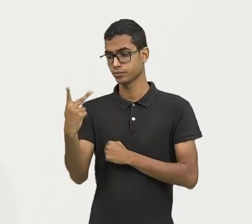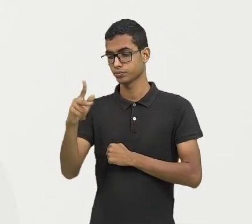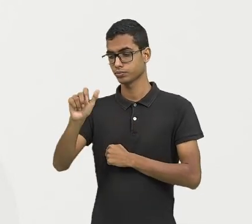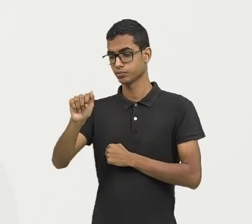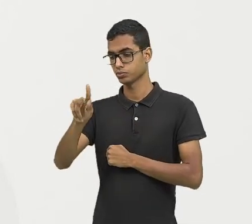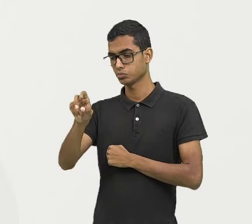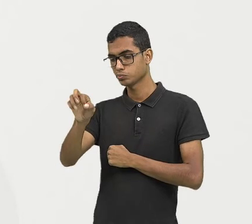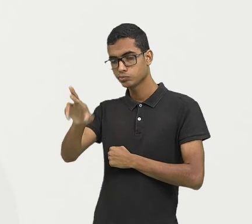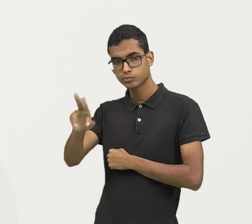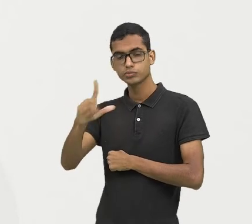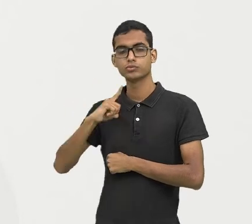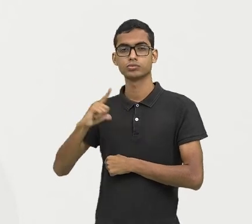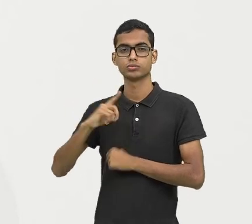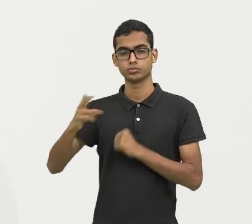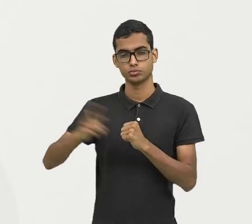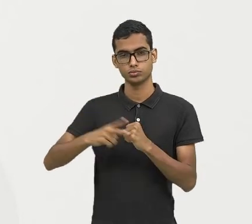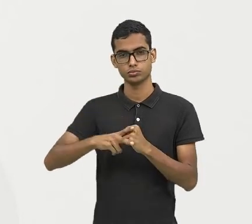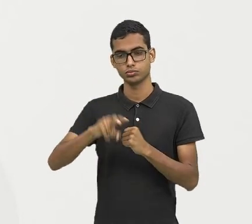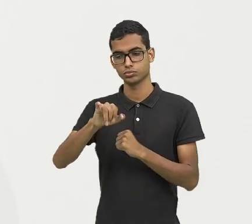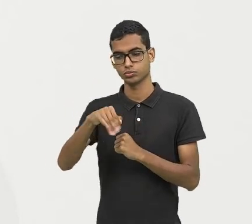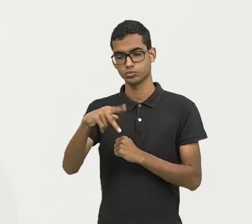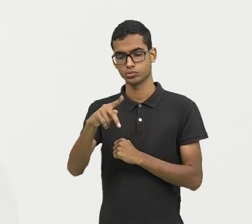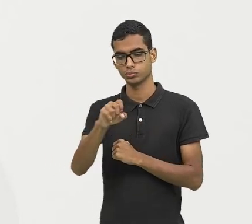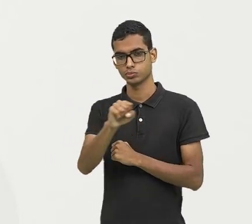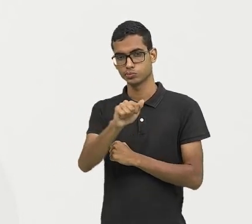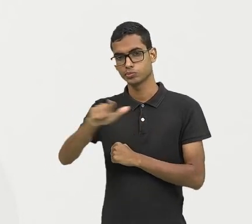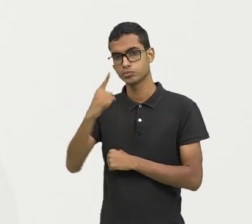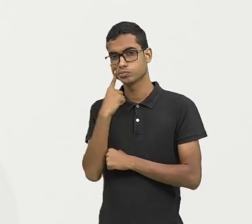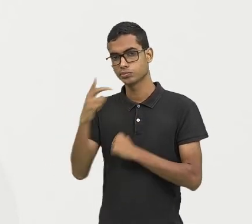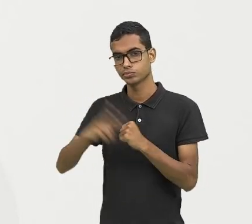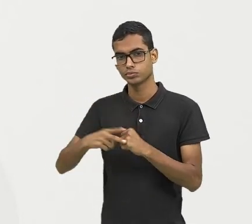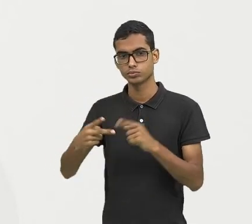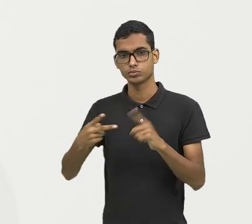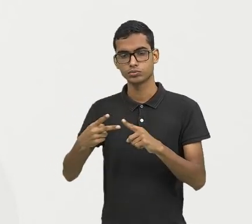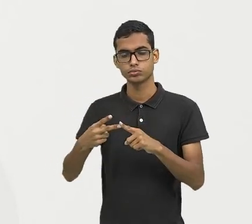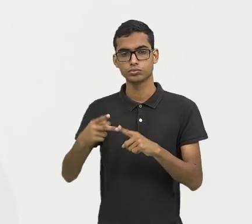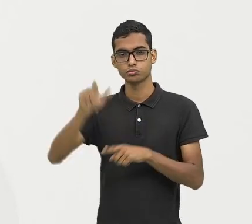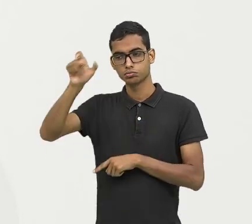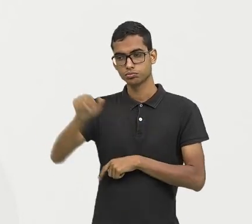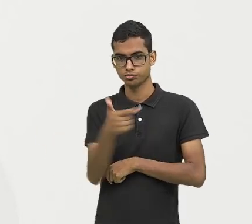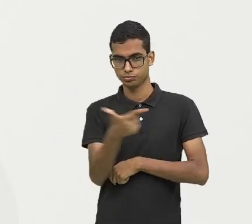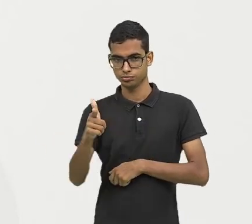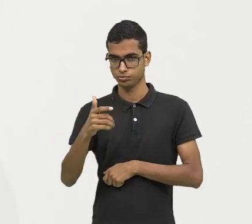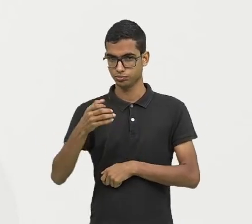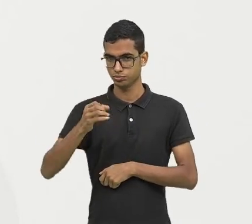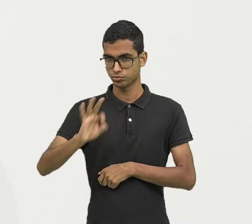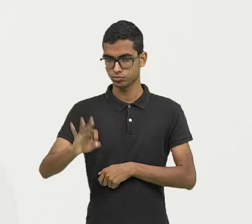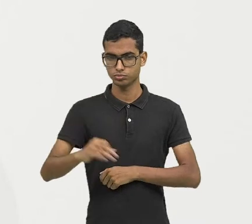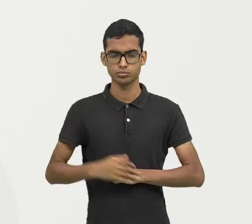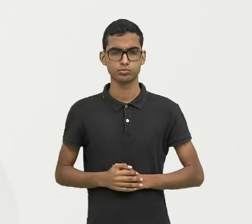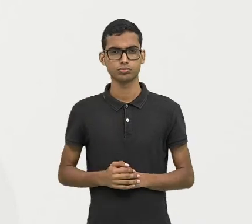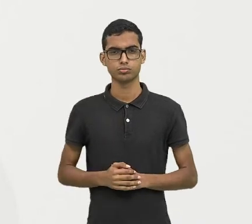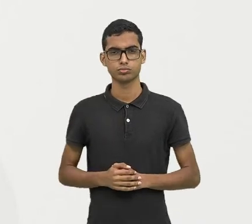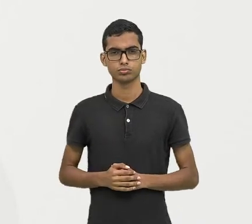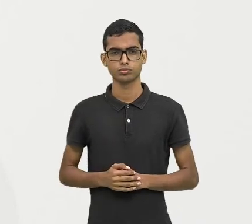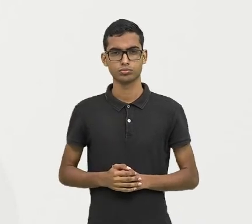nossa segunda oração também é uma oração sem sujeito.